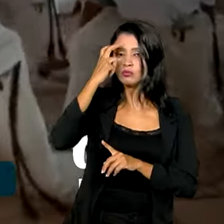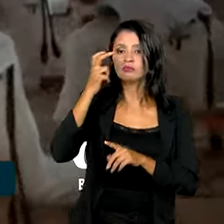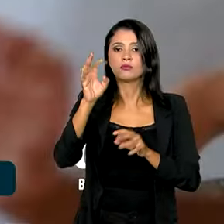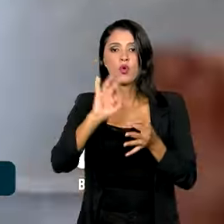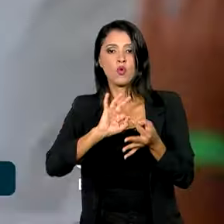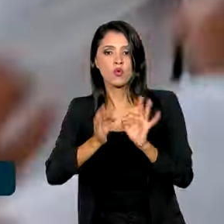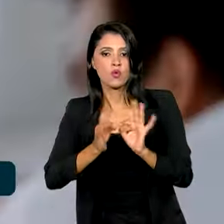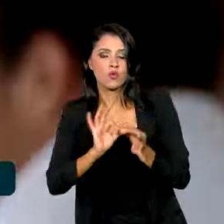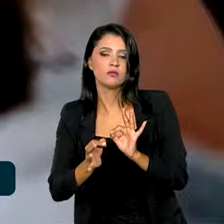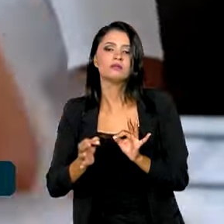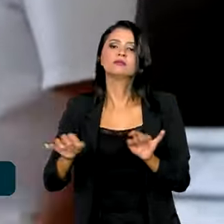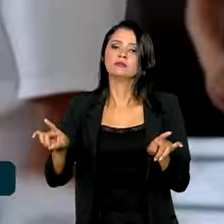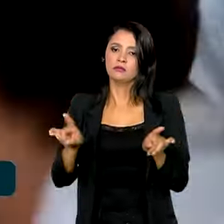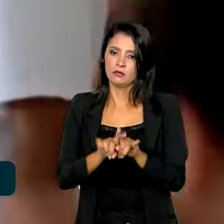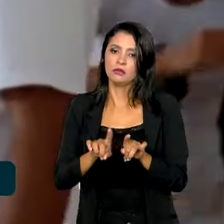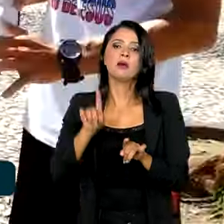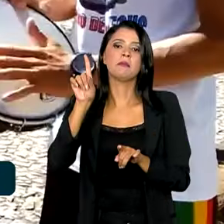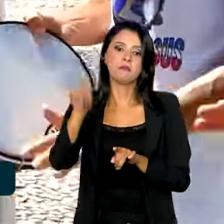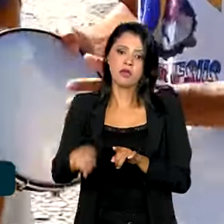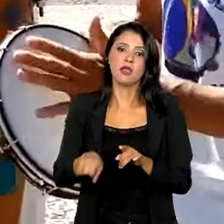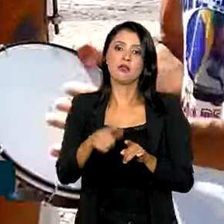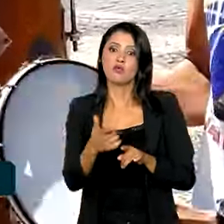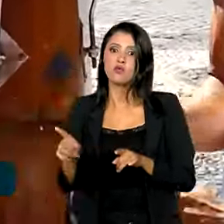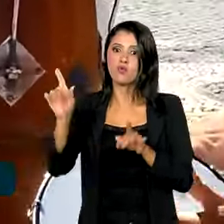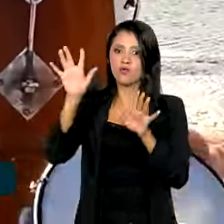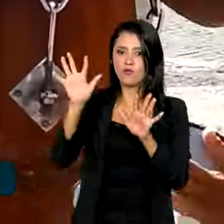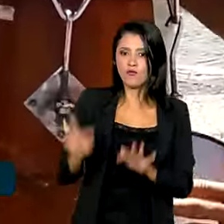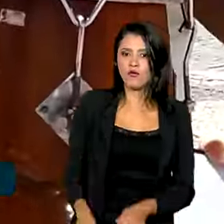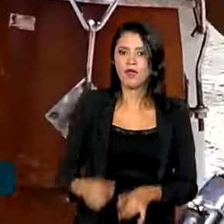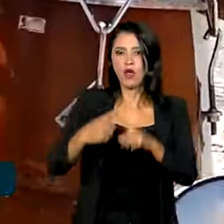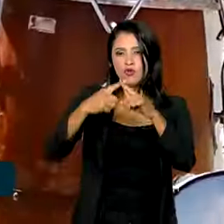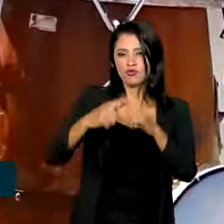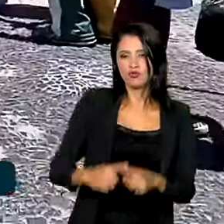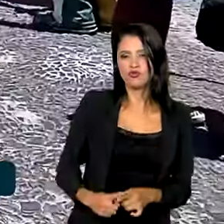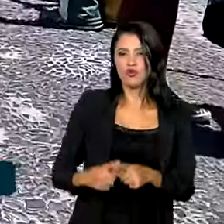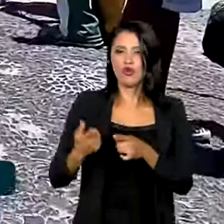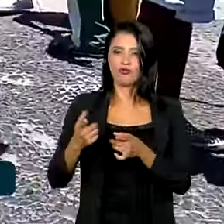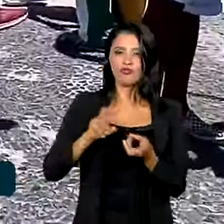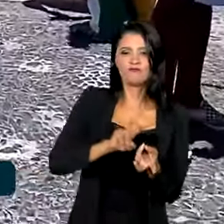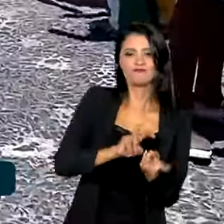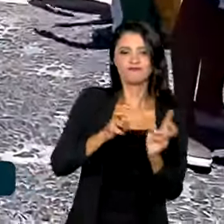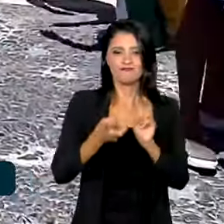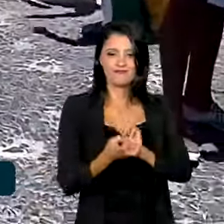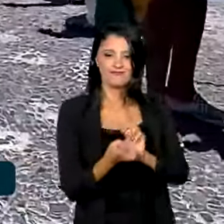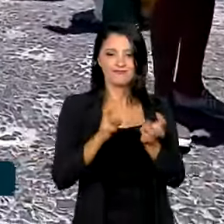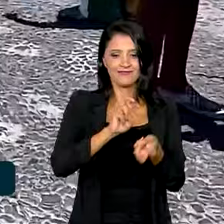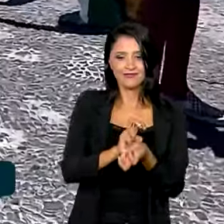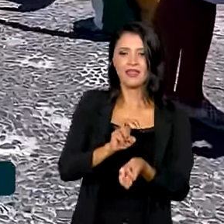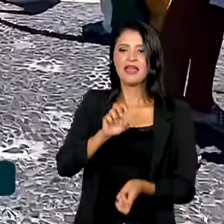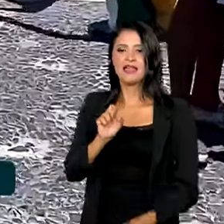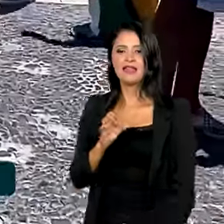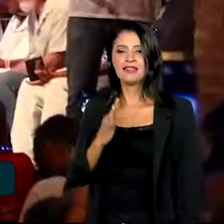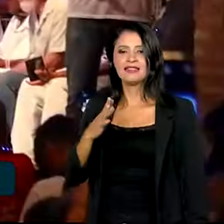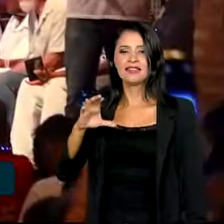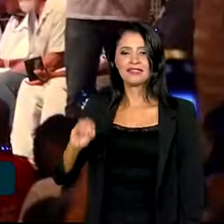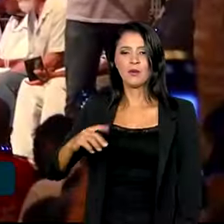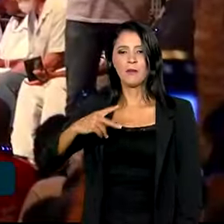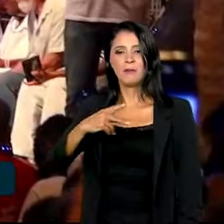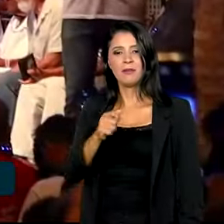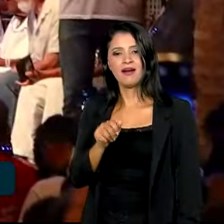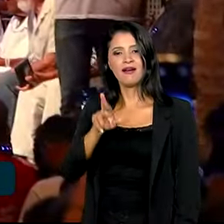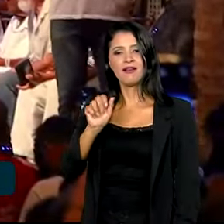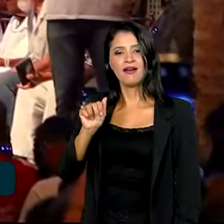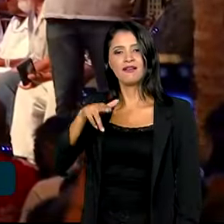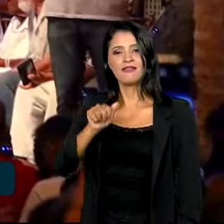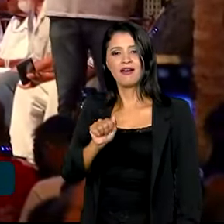oficinas e a realização da etapa final dos Jogos Internacionais de Capoeira, o Estação Paranauê.